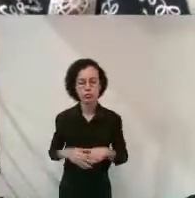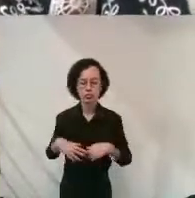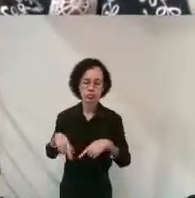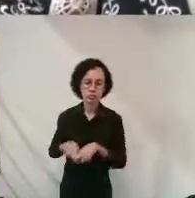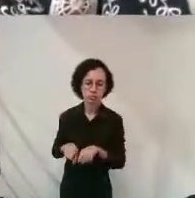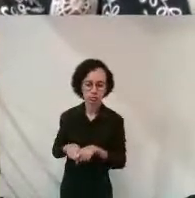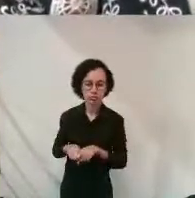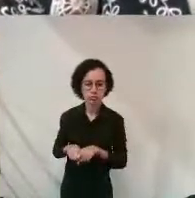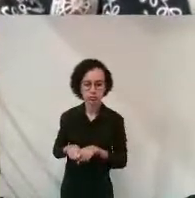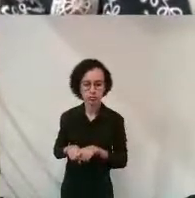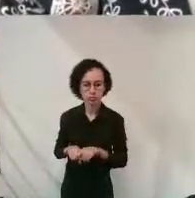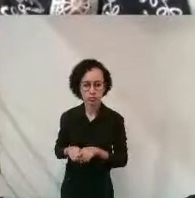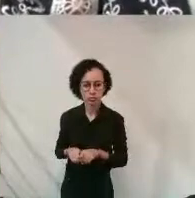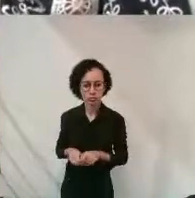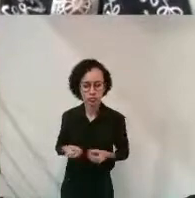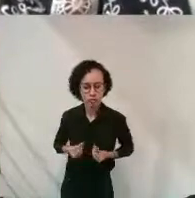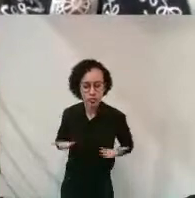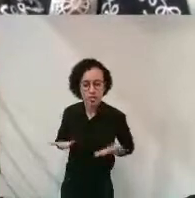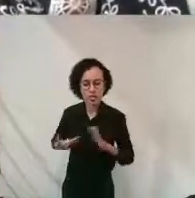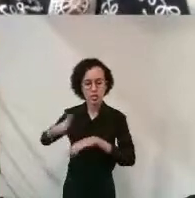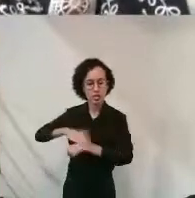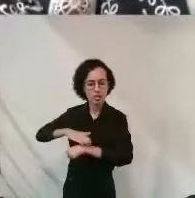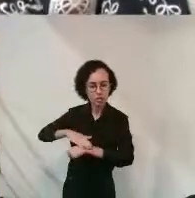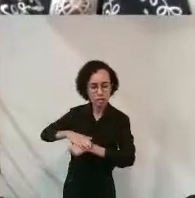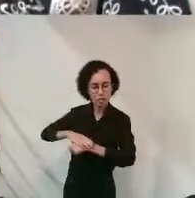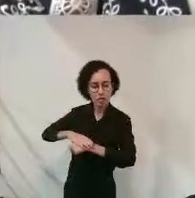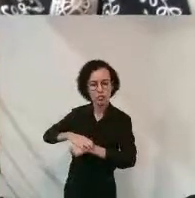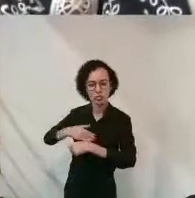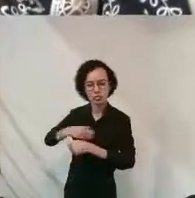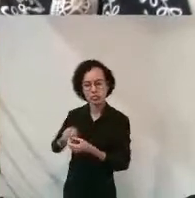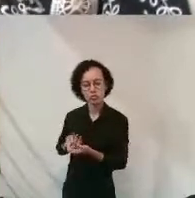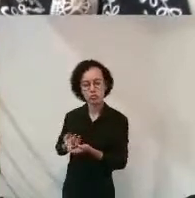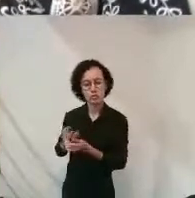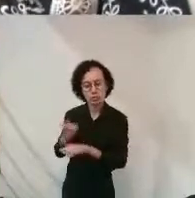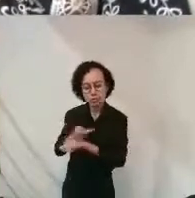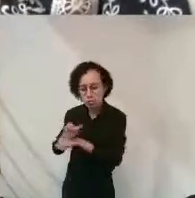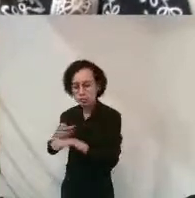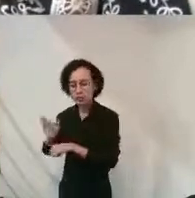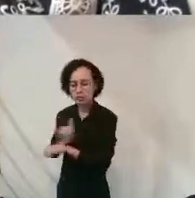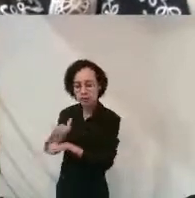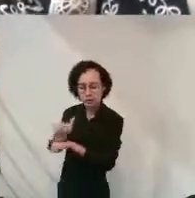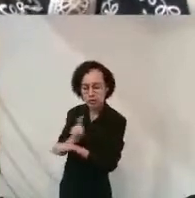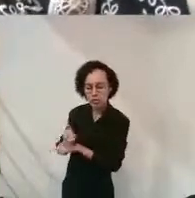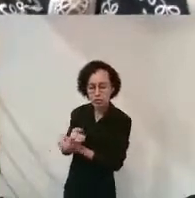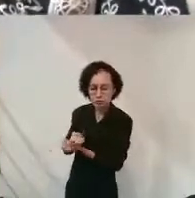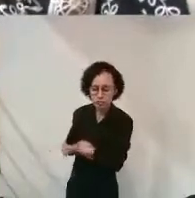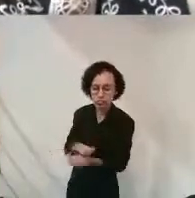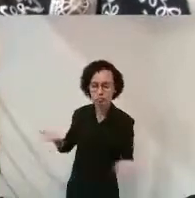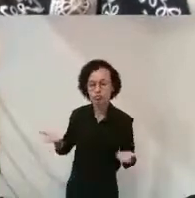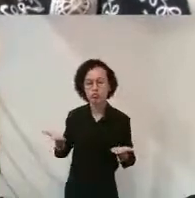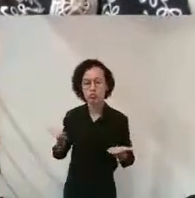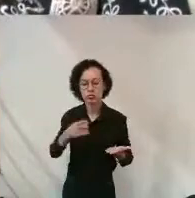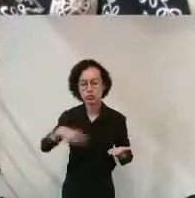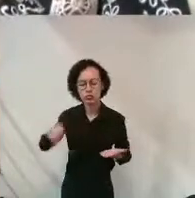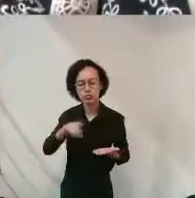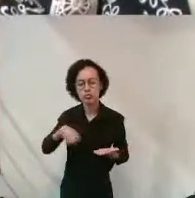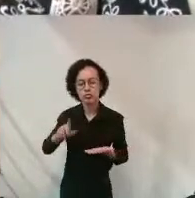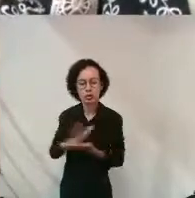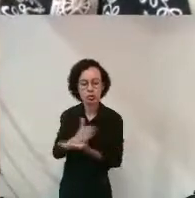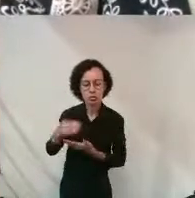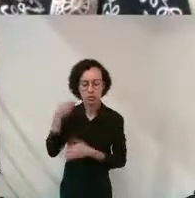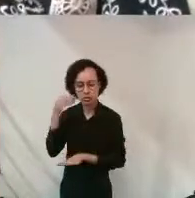justamente cedendo seu tempo, buscando estratégia e compartilhar com os colegas algumas das